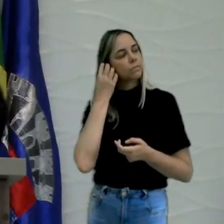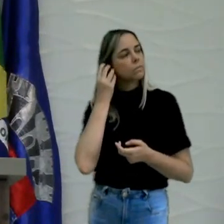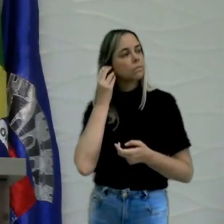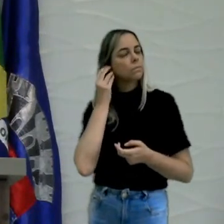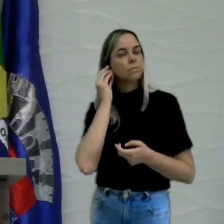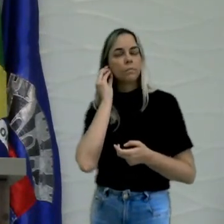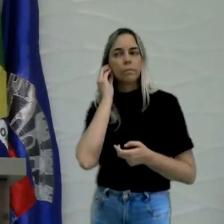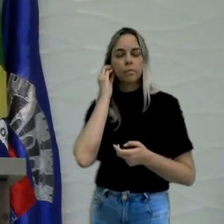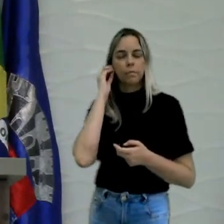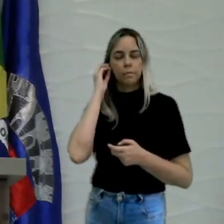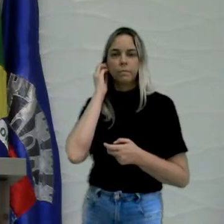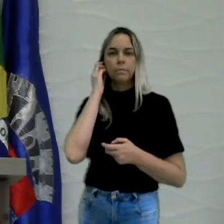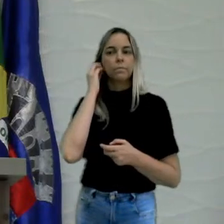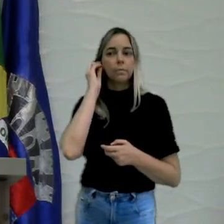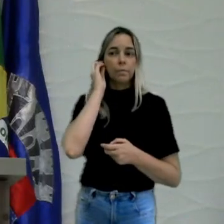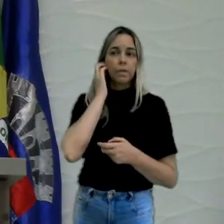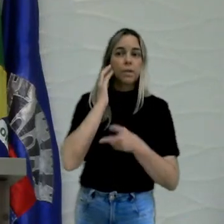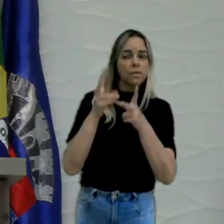faltando com a verdade.